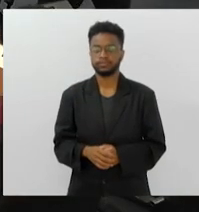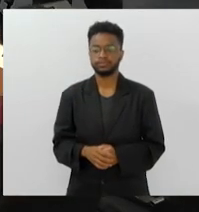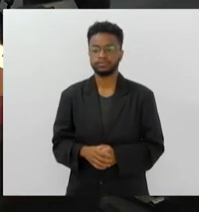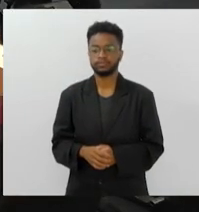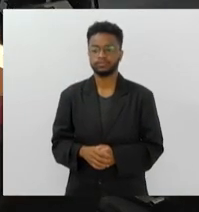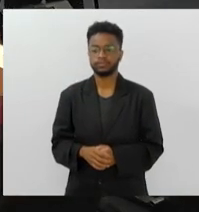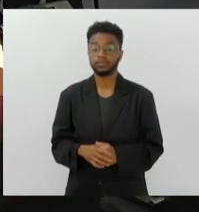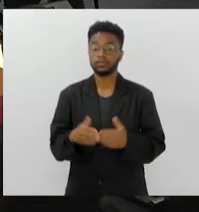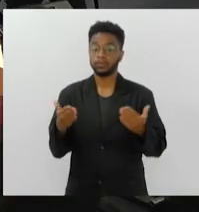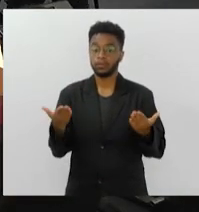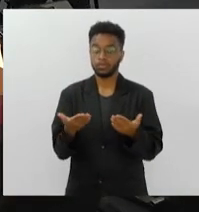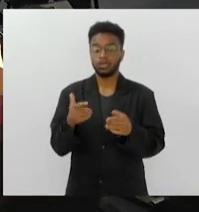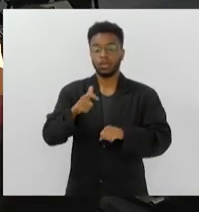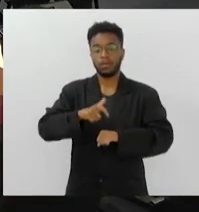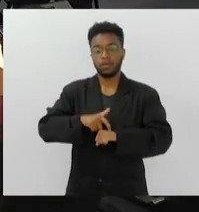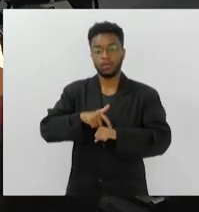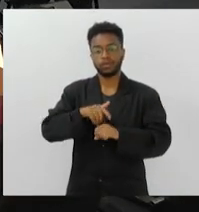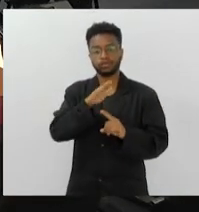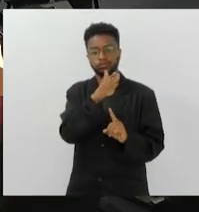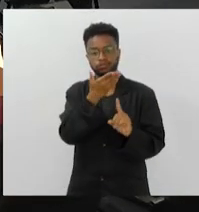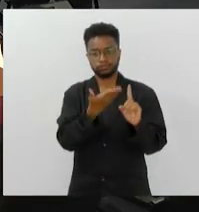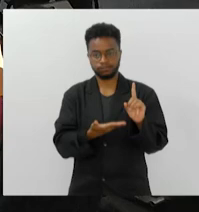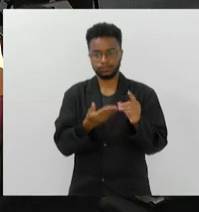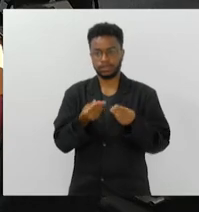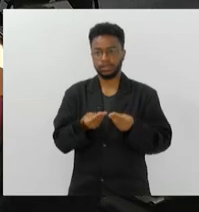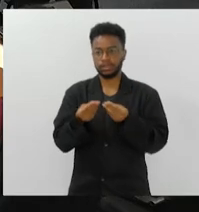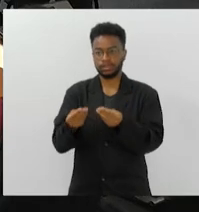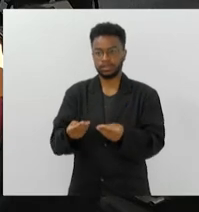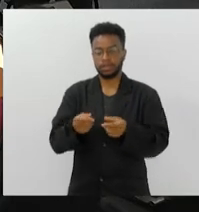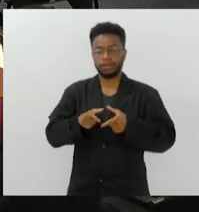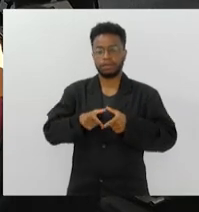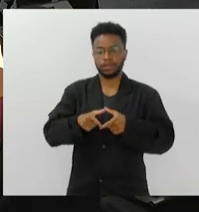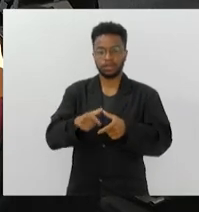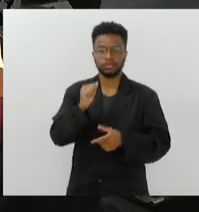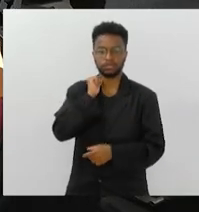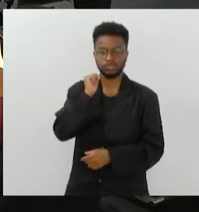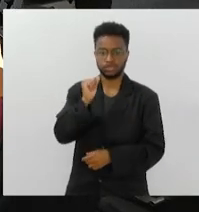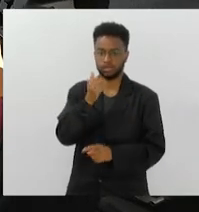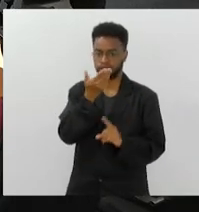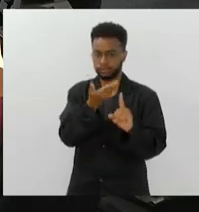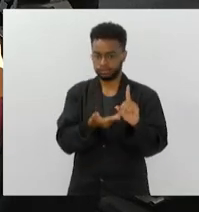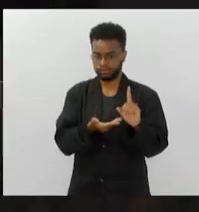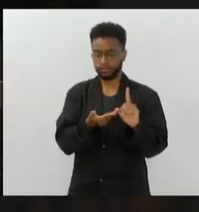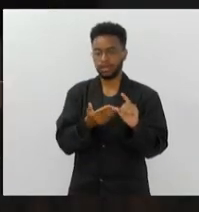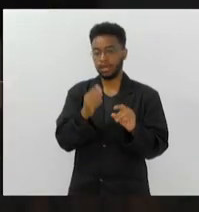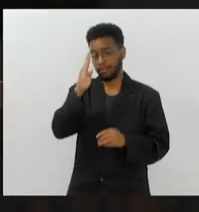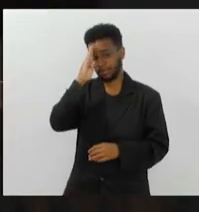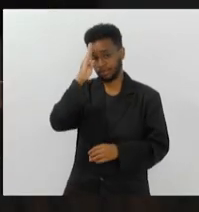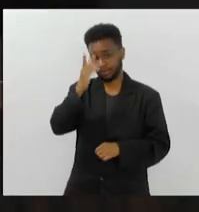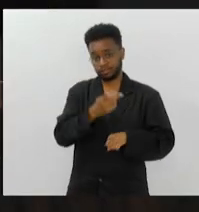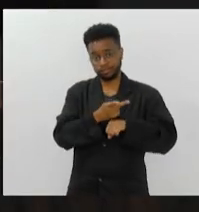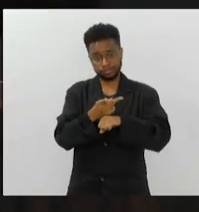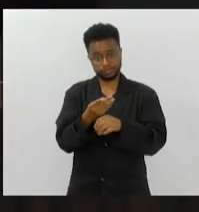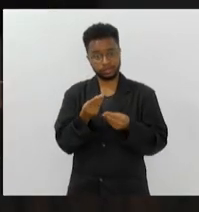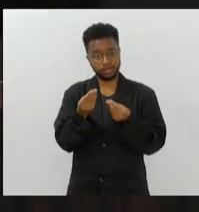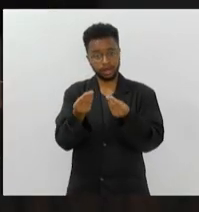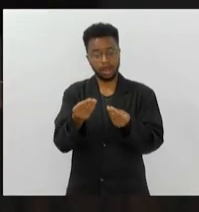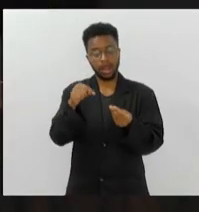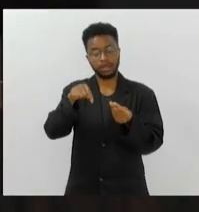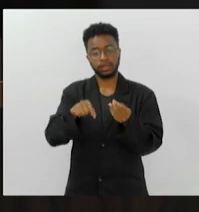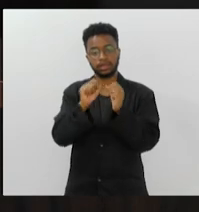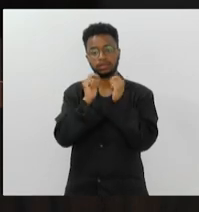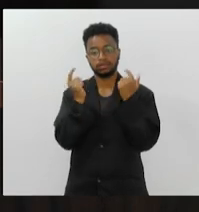É chegado o momento solene da entrega da medalha Tiradentes, maior honraria oferecida por esta Casa